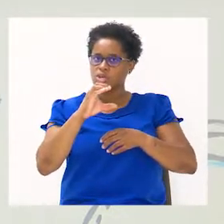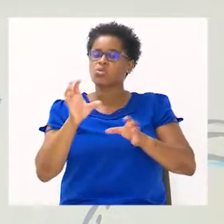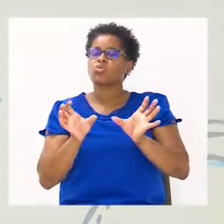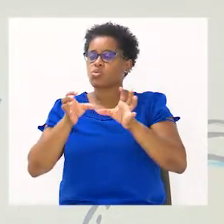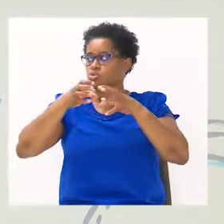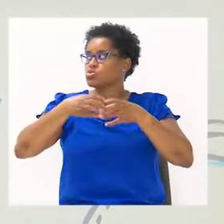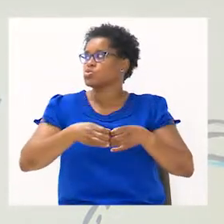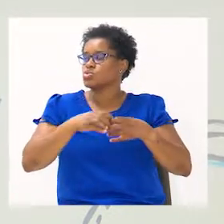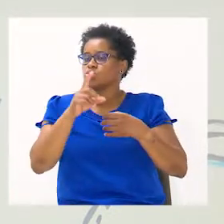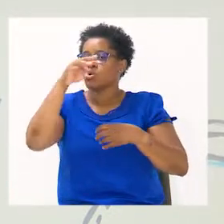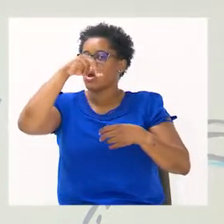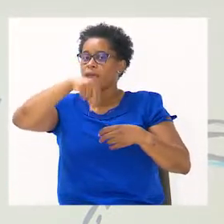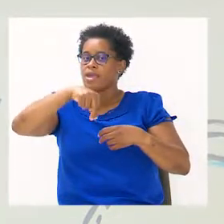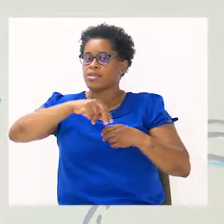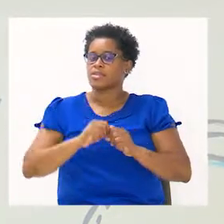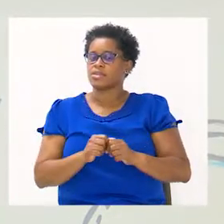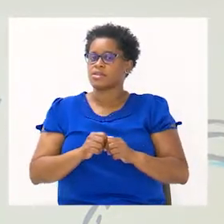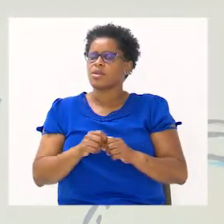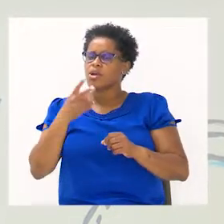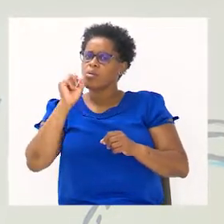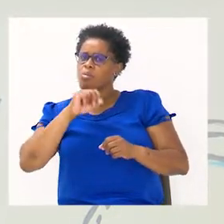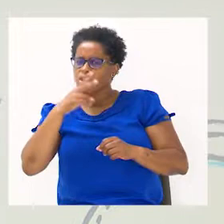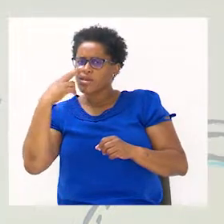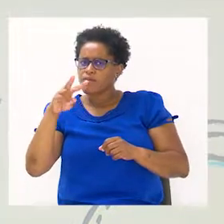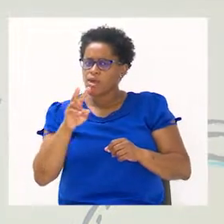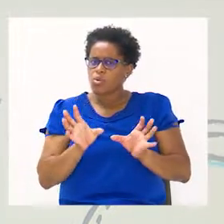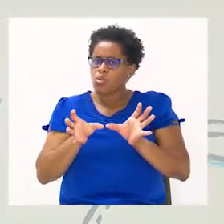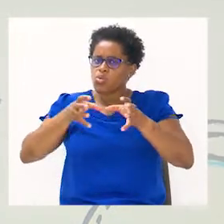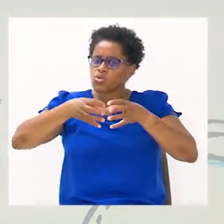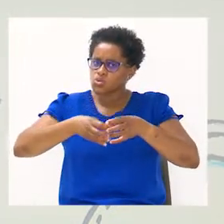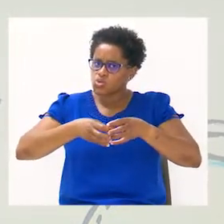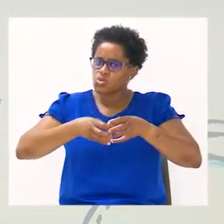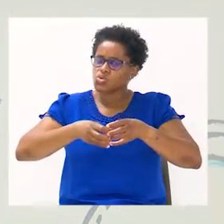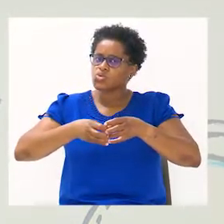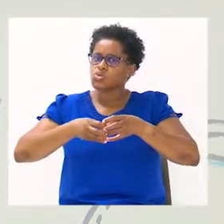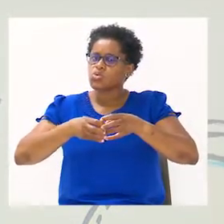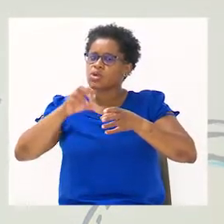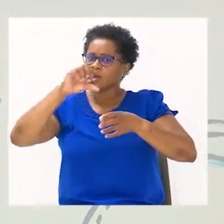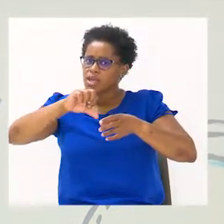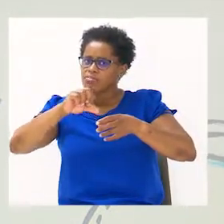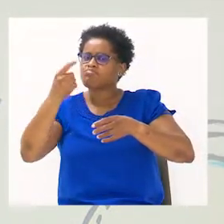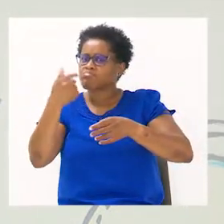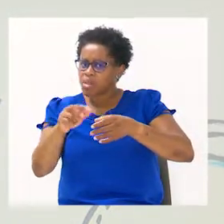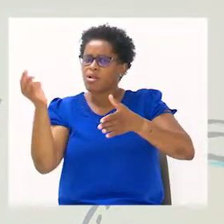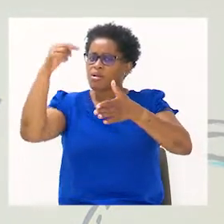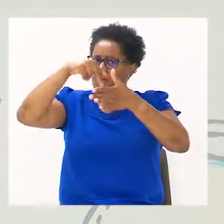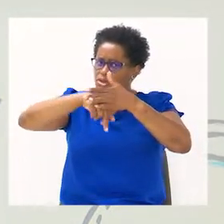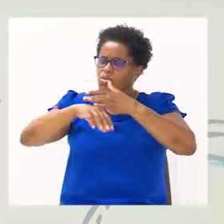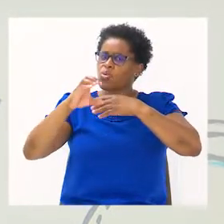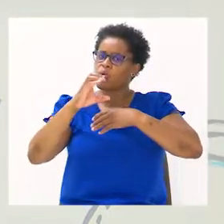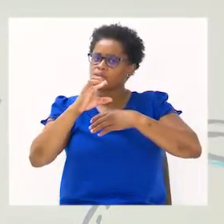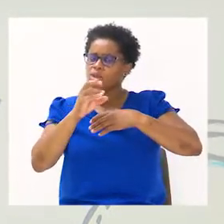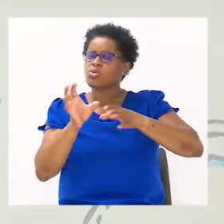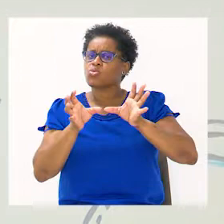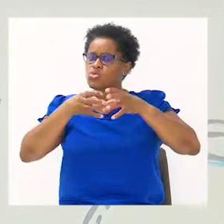Q contém lá dentro o conjunto Z. Logo, os números inteiros relativos